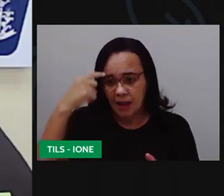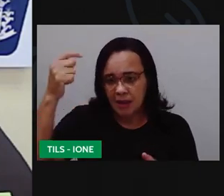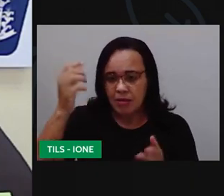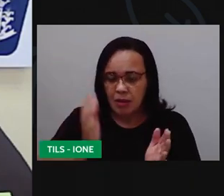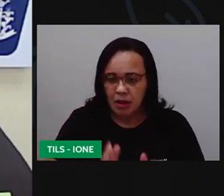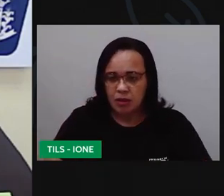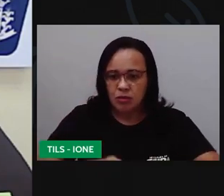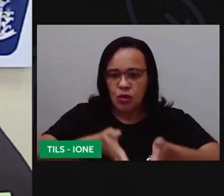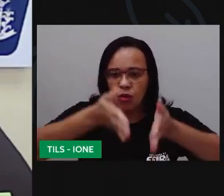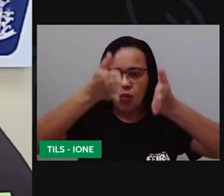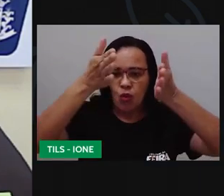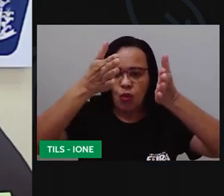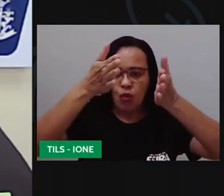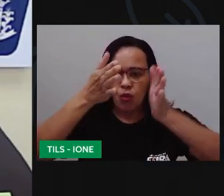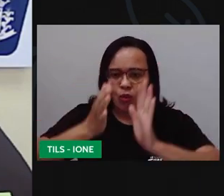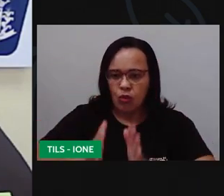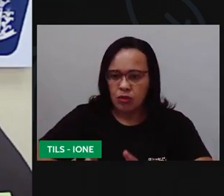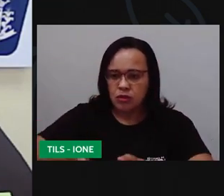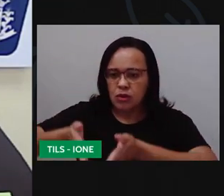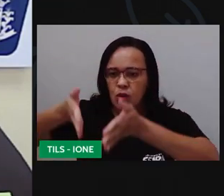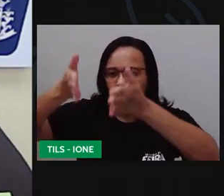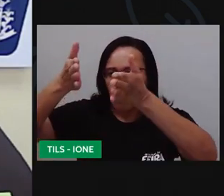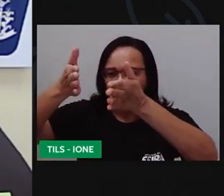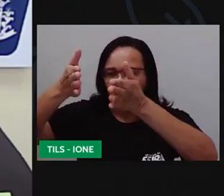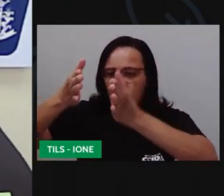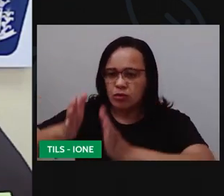montar uma coluna aqui para vocês. Olha só.